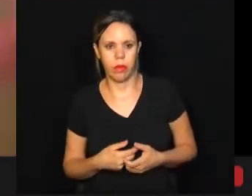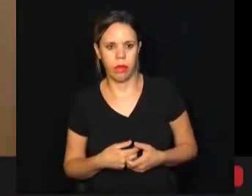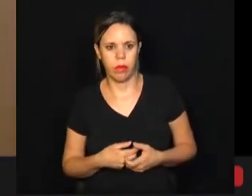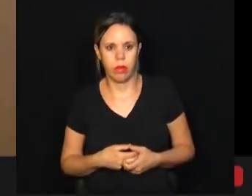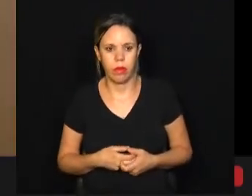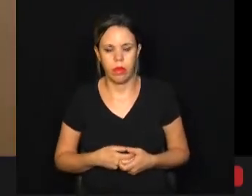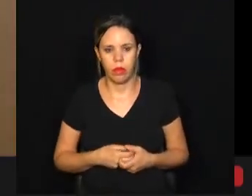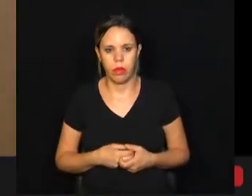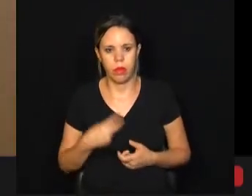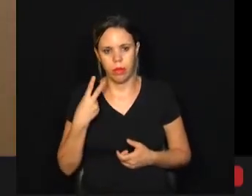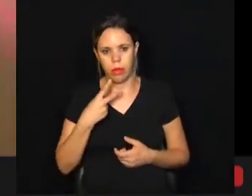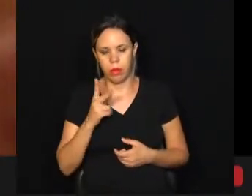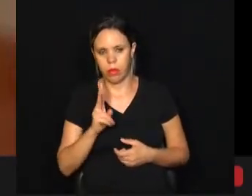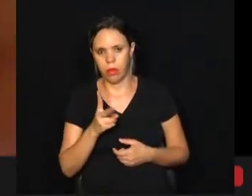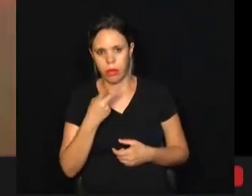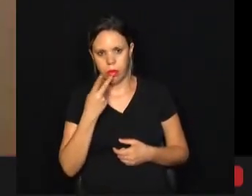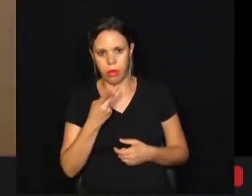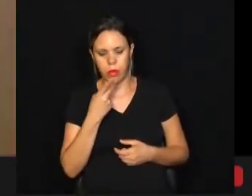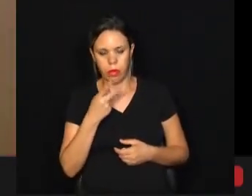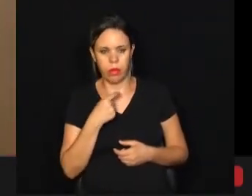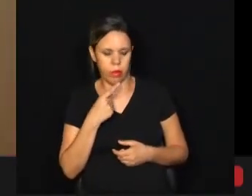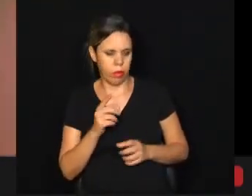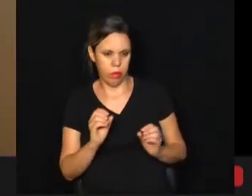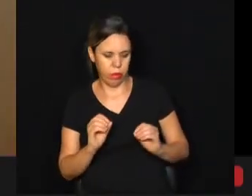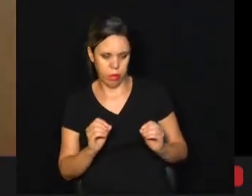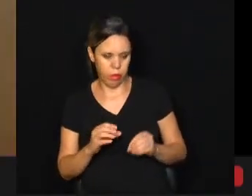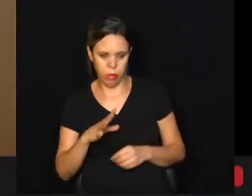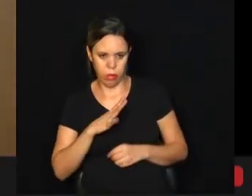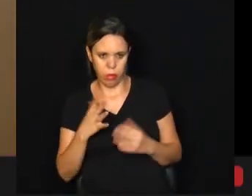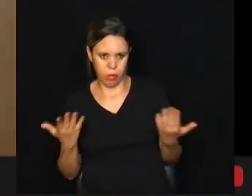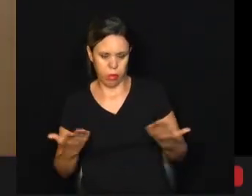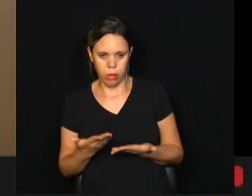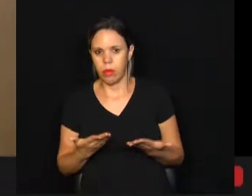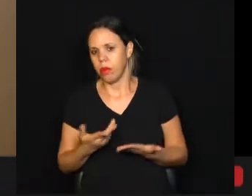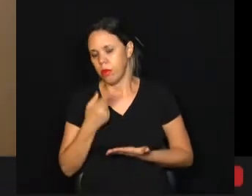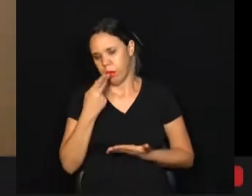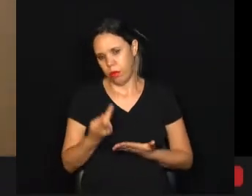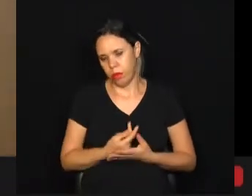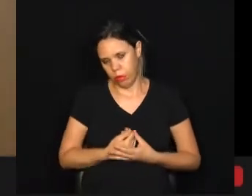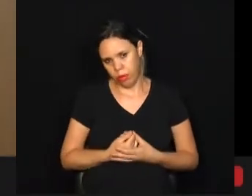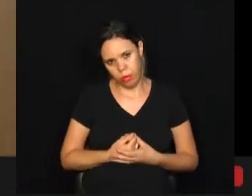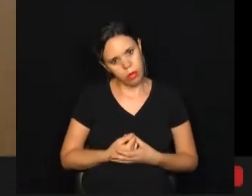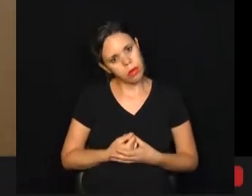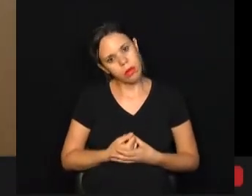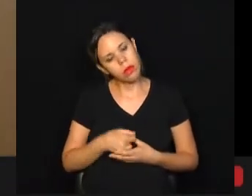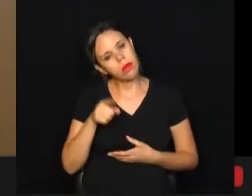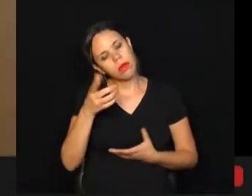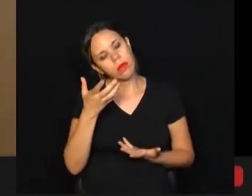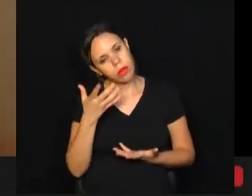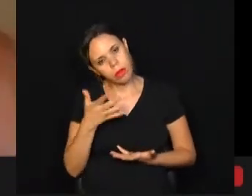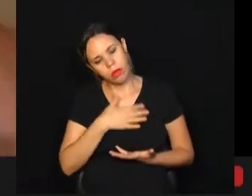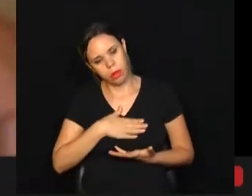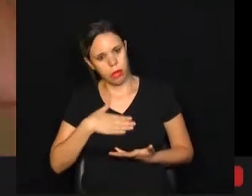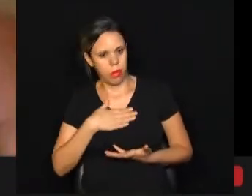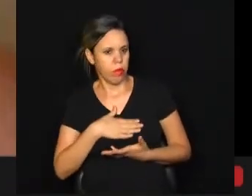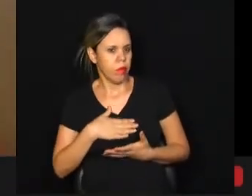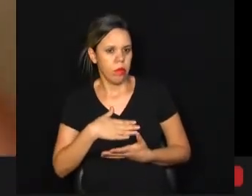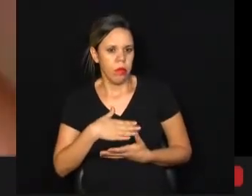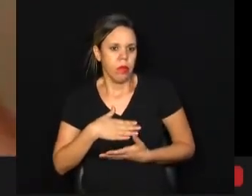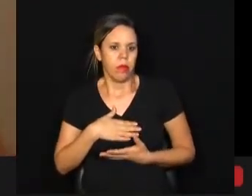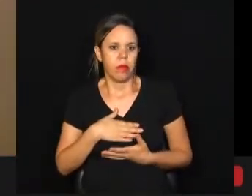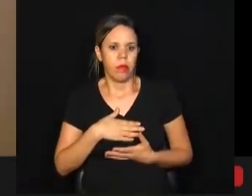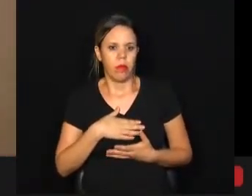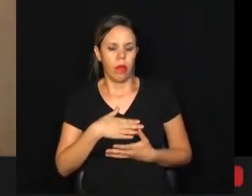vereador fala, sem dúvida, a cidade, talvez se hoje a gente dissesse, o que você prefere, botar